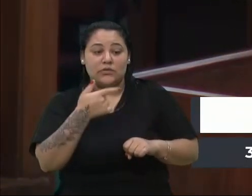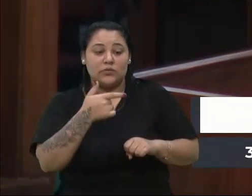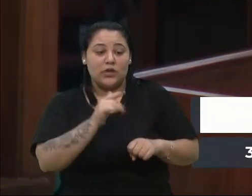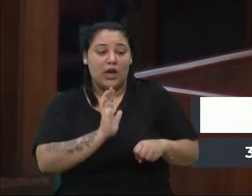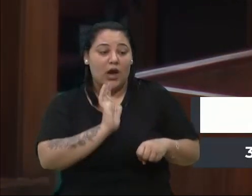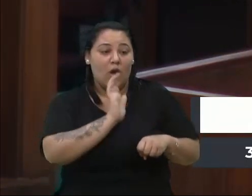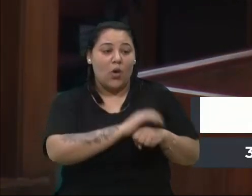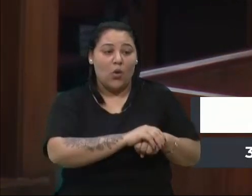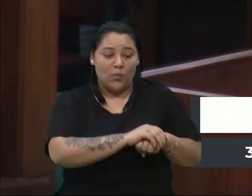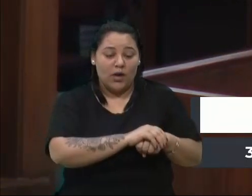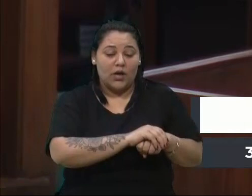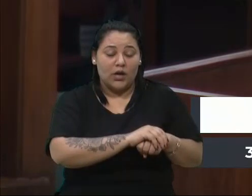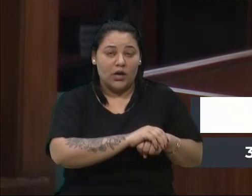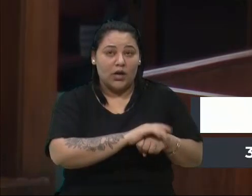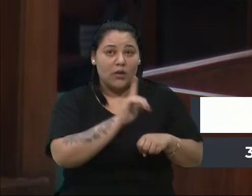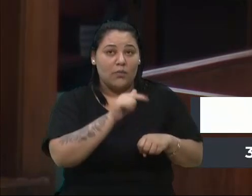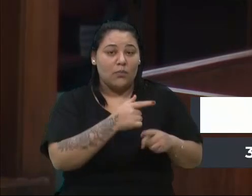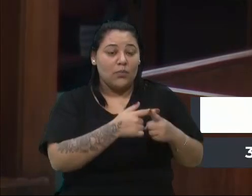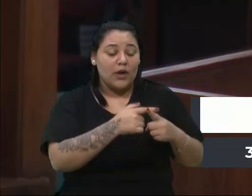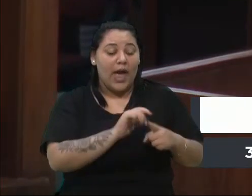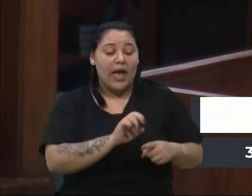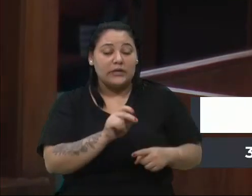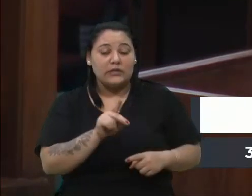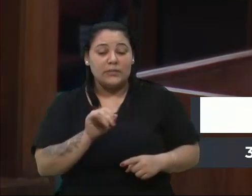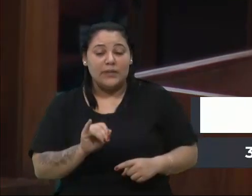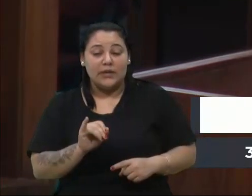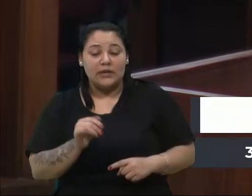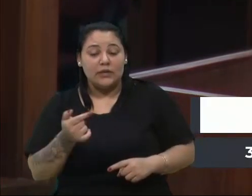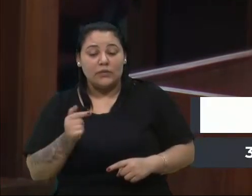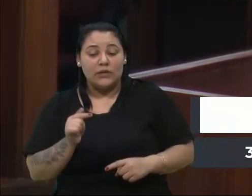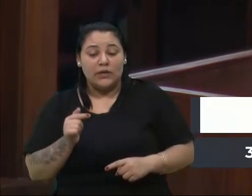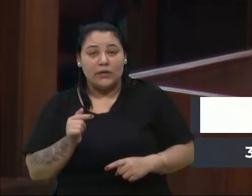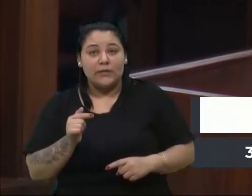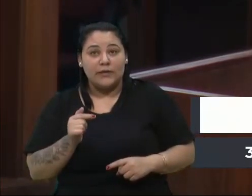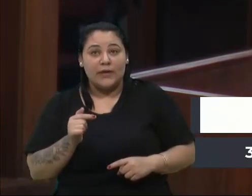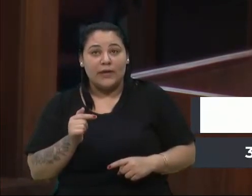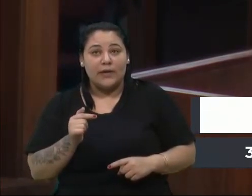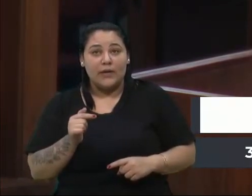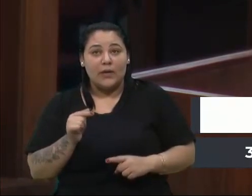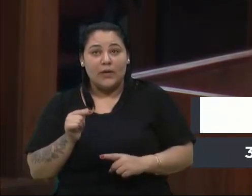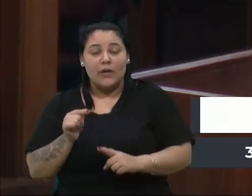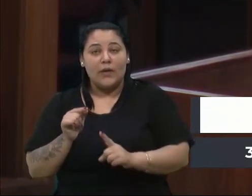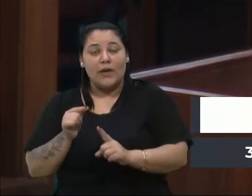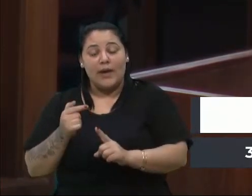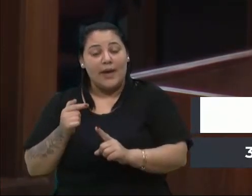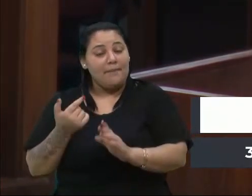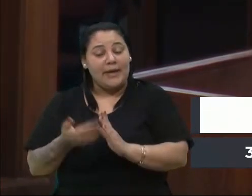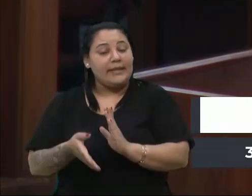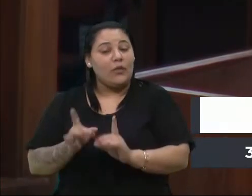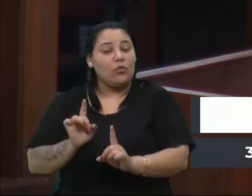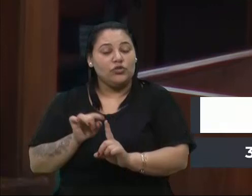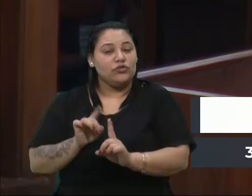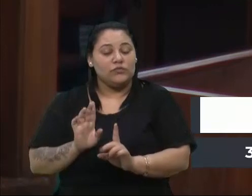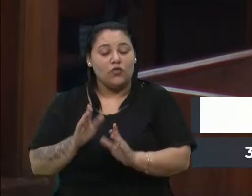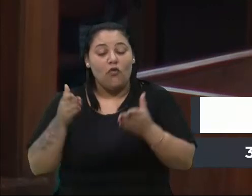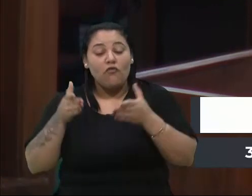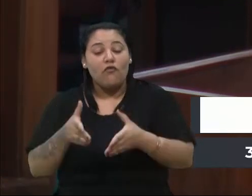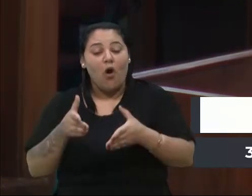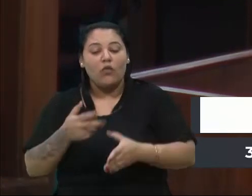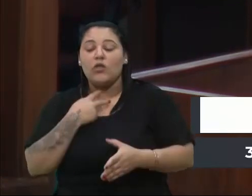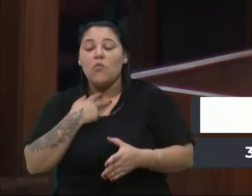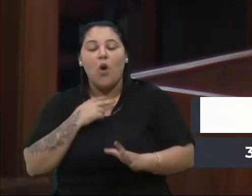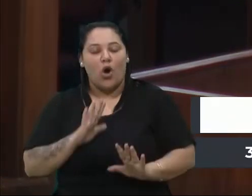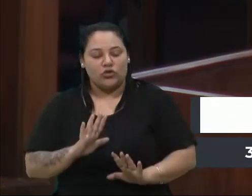seja, para que a CPI não chegue ao ponto que ela tem o objetivo de chegar. Então, eu só quis ter